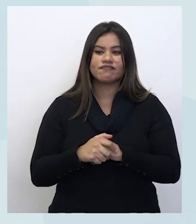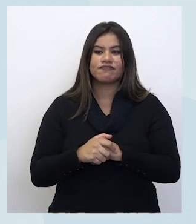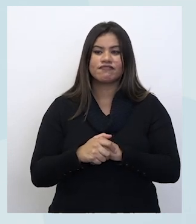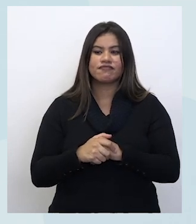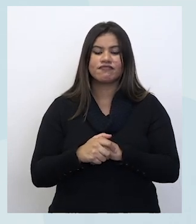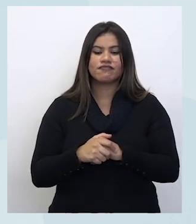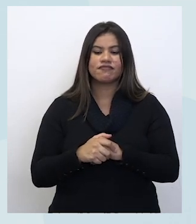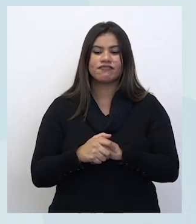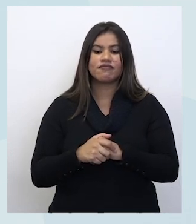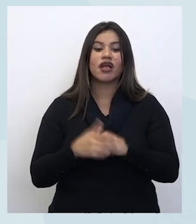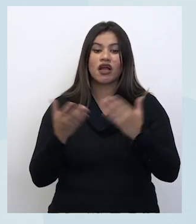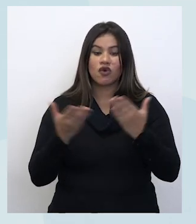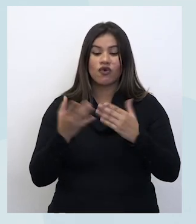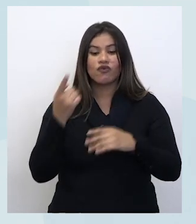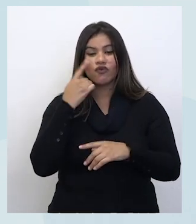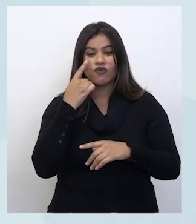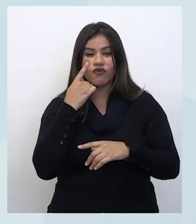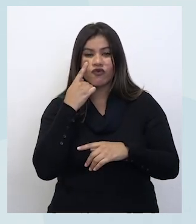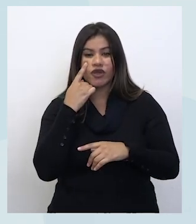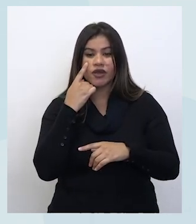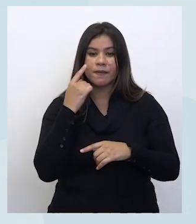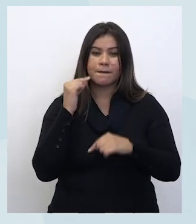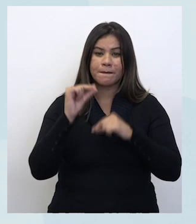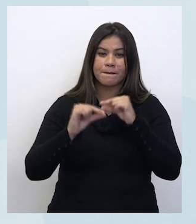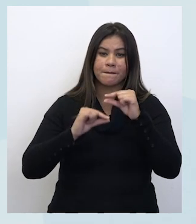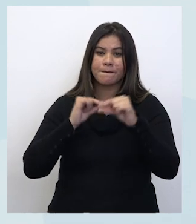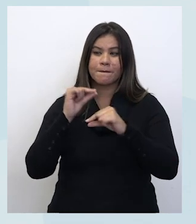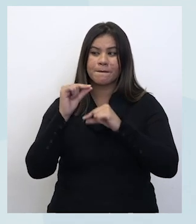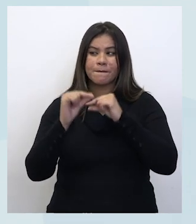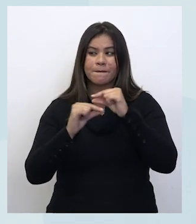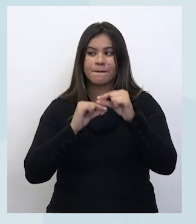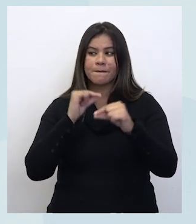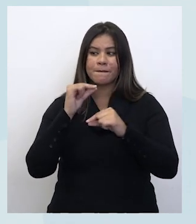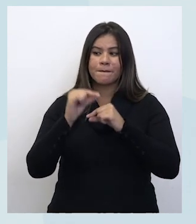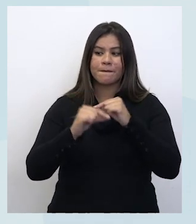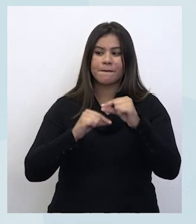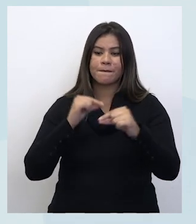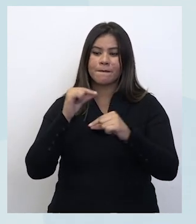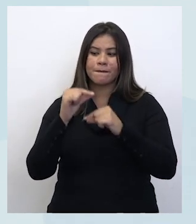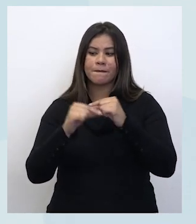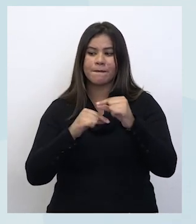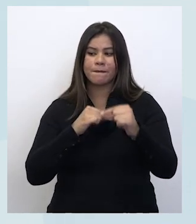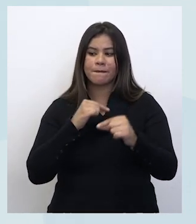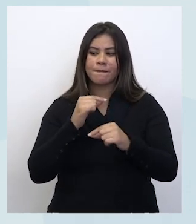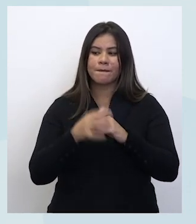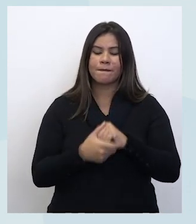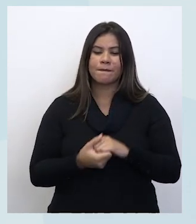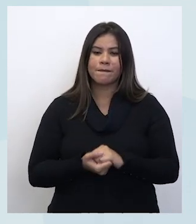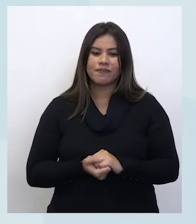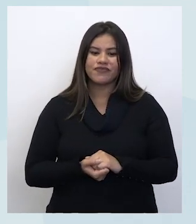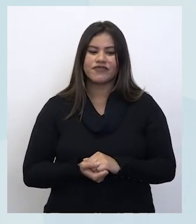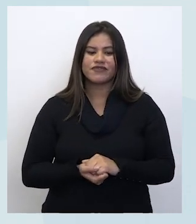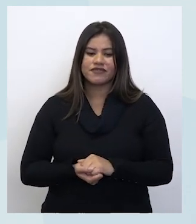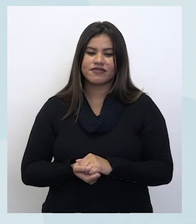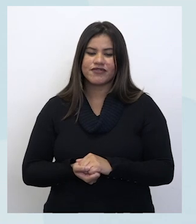passar passo a passo do que compõe essa rubrica, porque a gente já entendeu por que ela é importante nesse processo de desenvolvimento